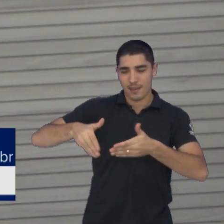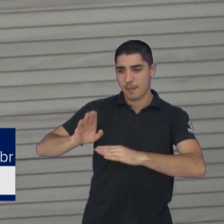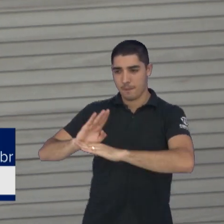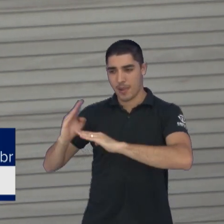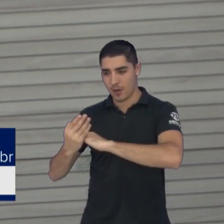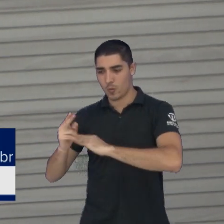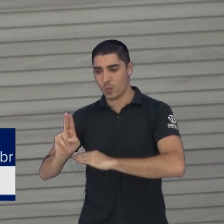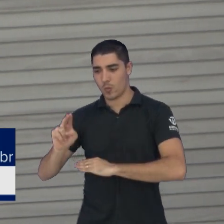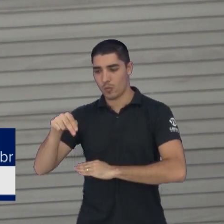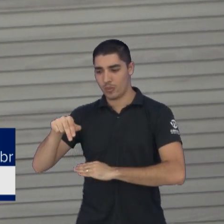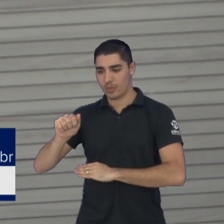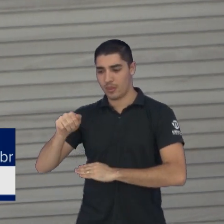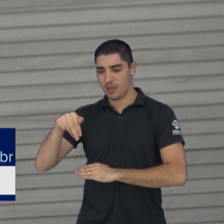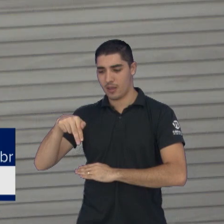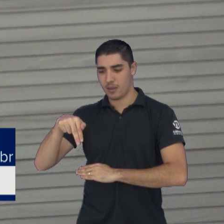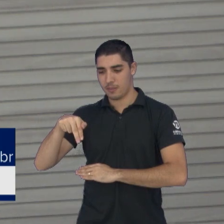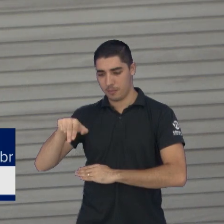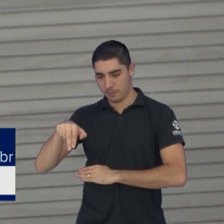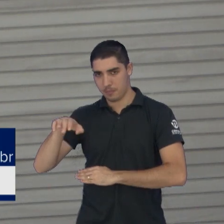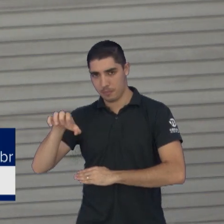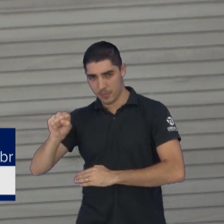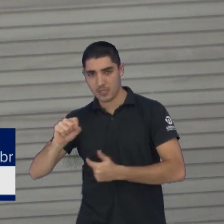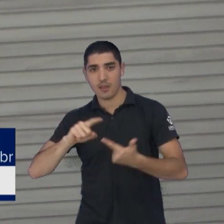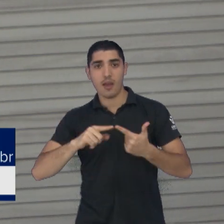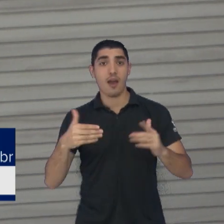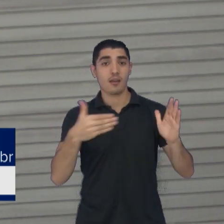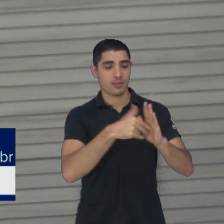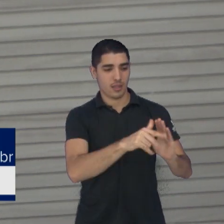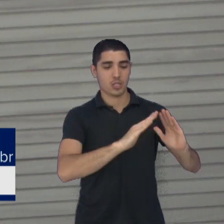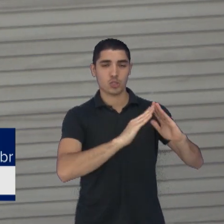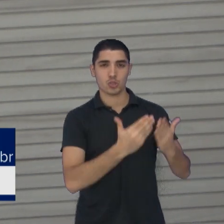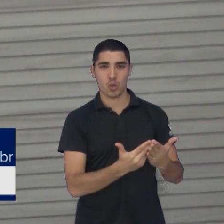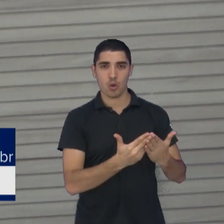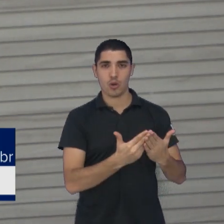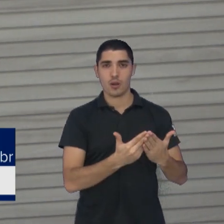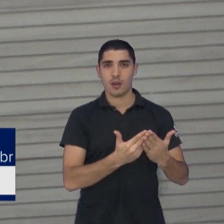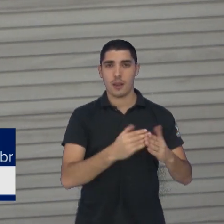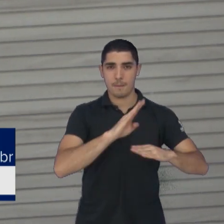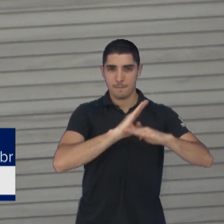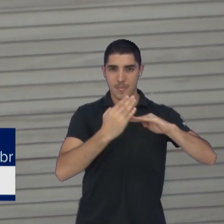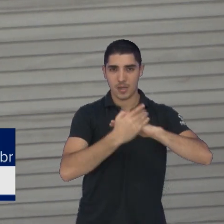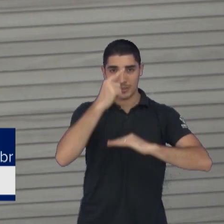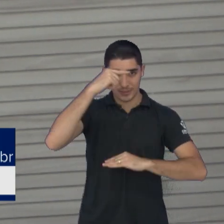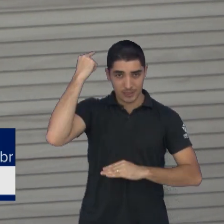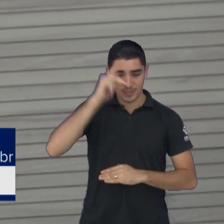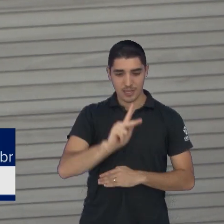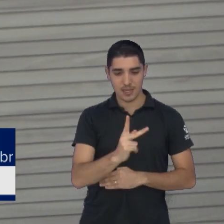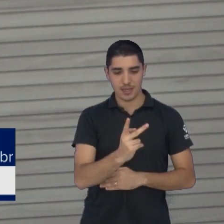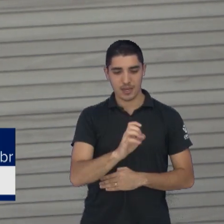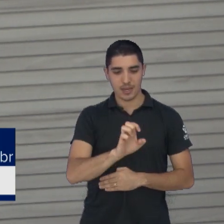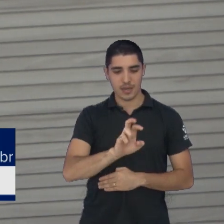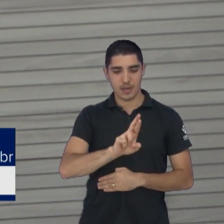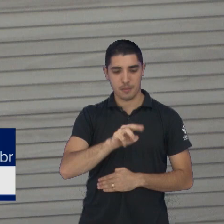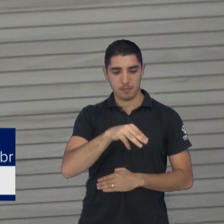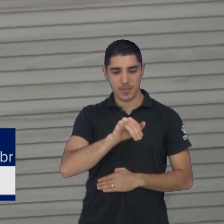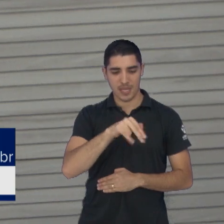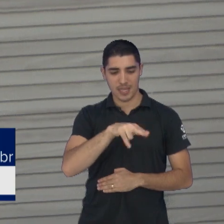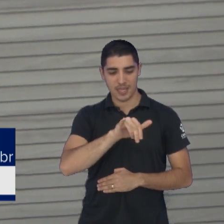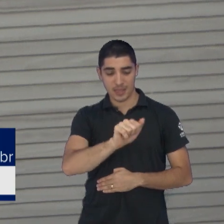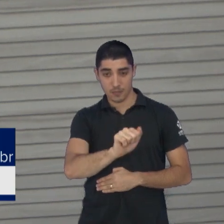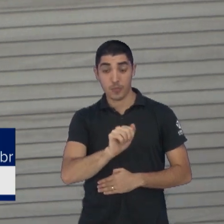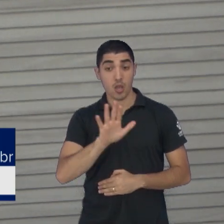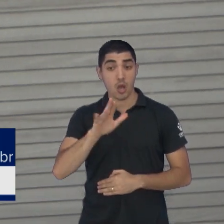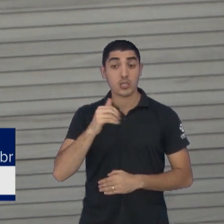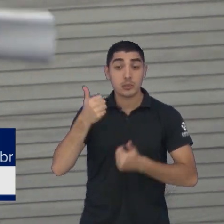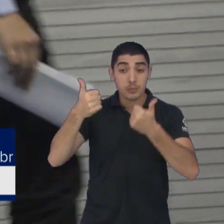Unânimes até as escolas do Santa Hermínia. Eu queria só colocar para o Petite o seguinte, provavelmente a gente